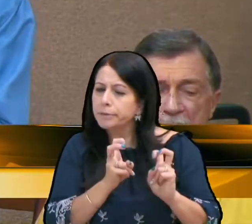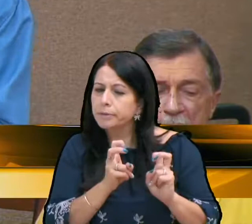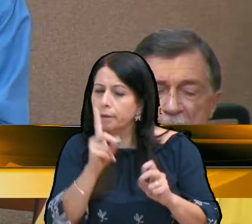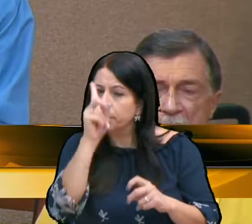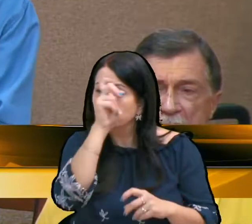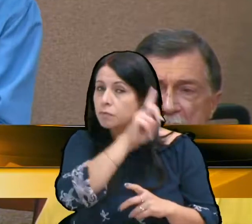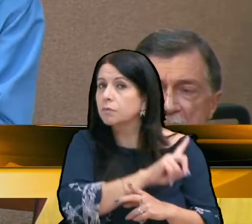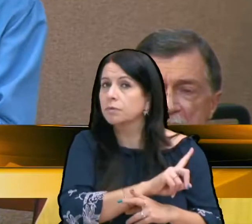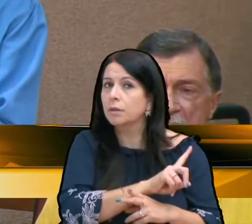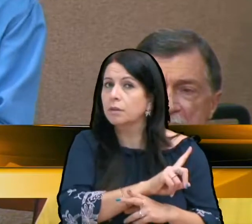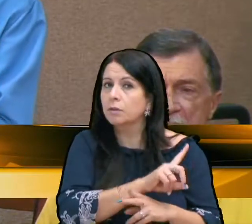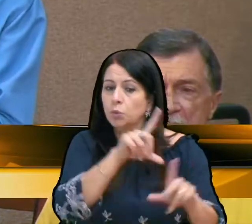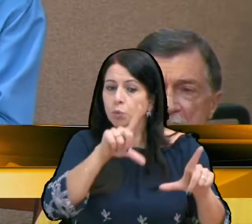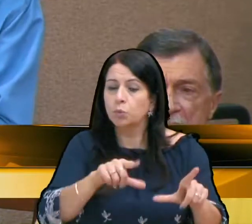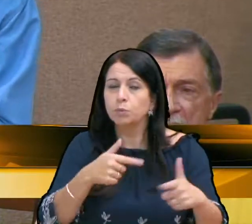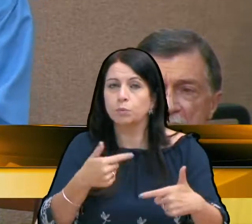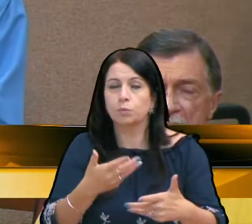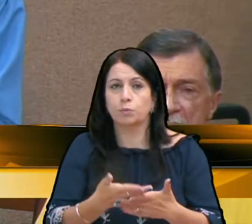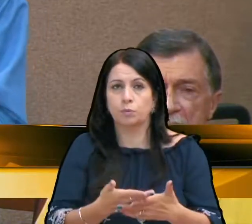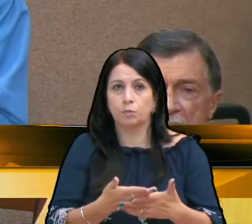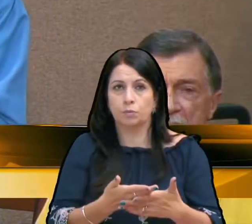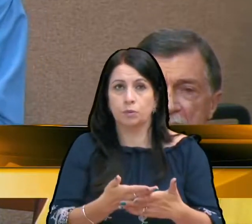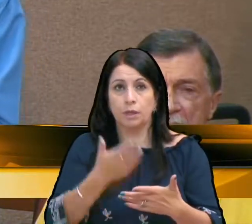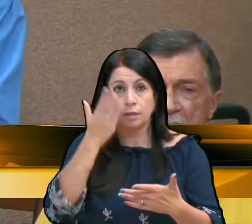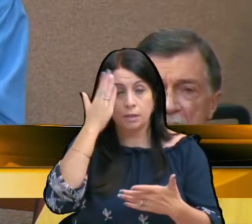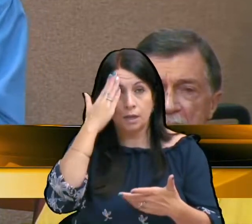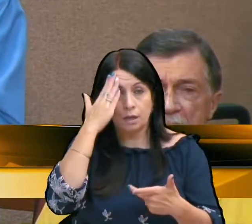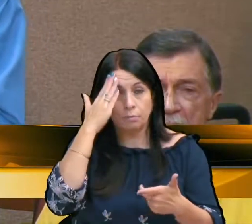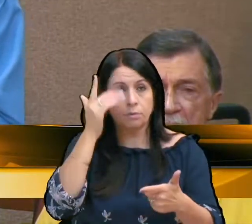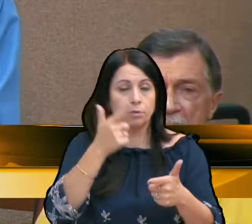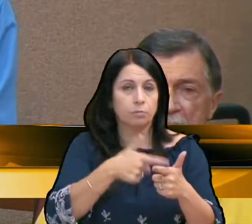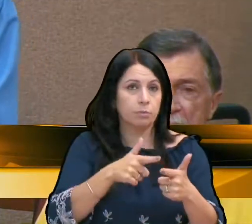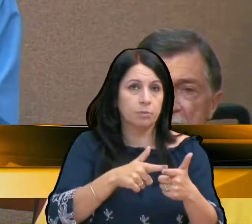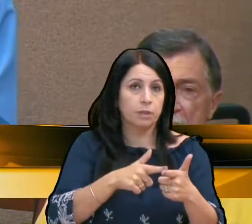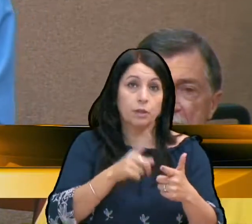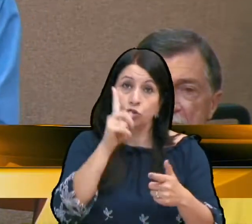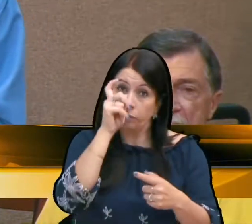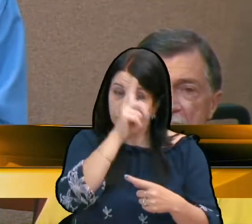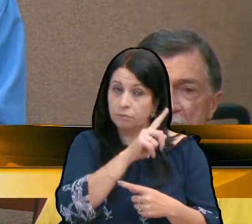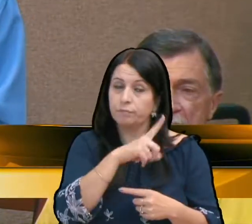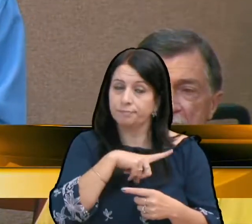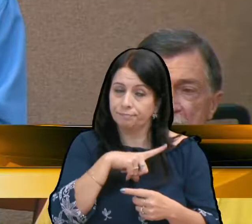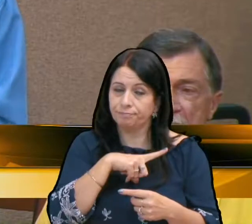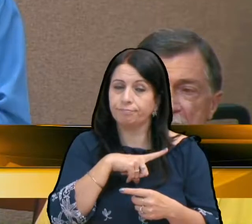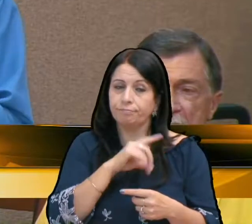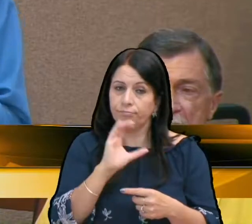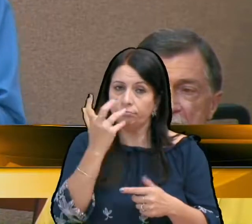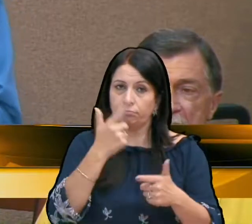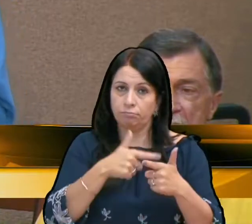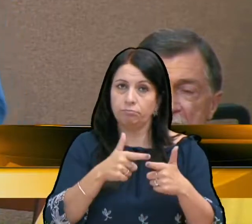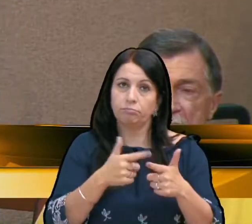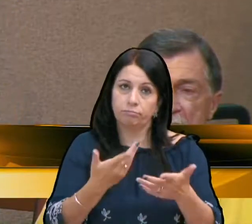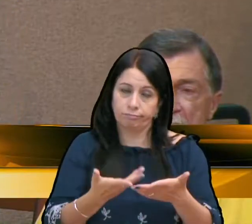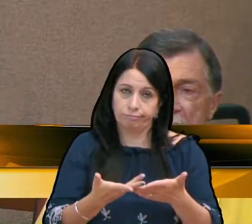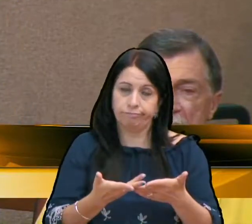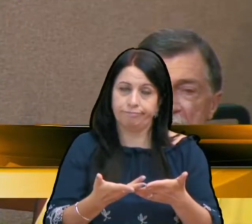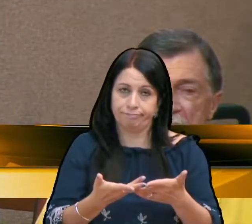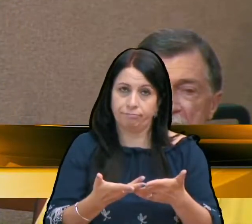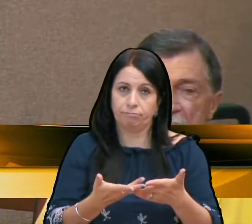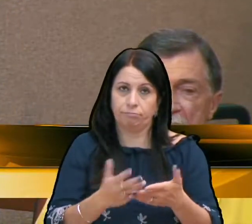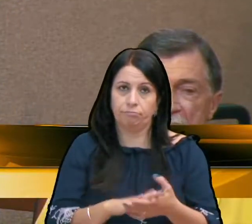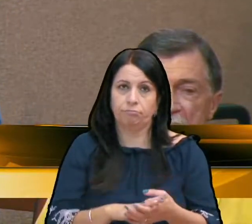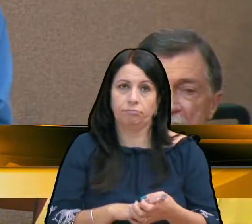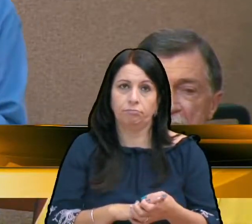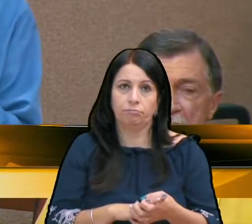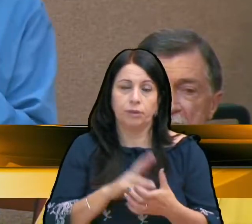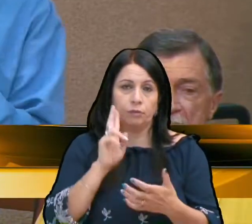mesmo um cara lá dentro trabalhando, que sabe do problema, muitas vezes a dificuldade que ele tem para resolver o problema. Então é um